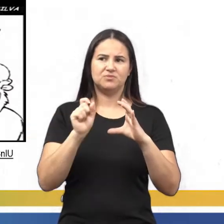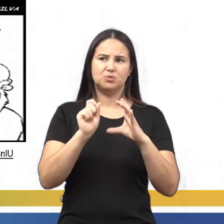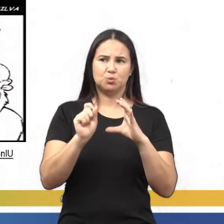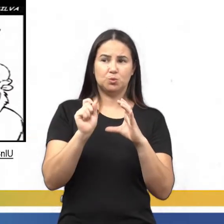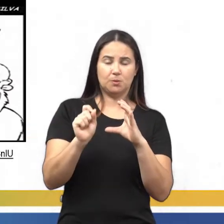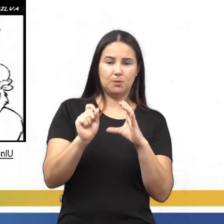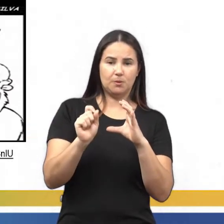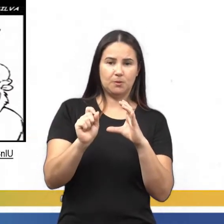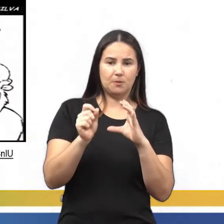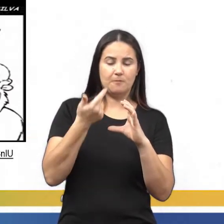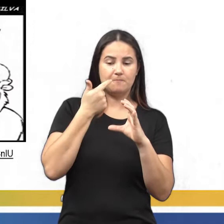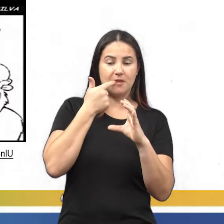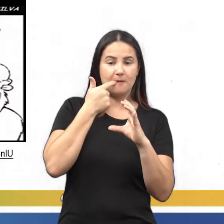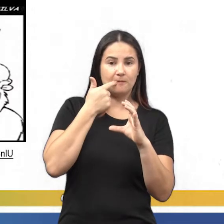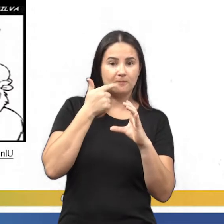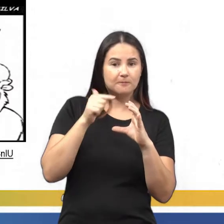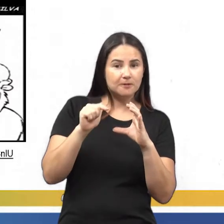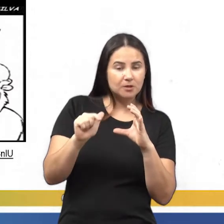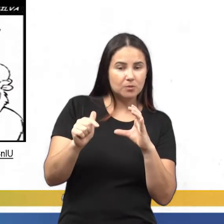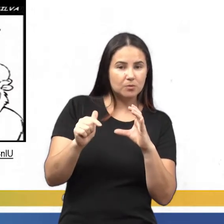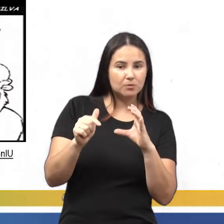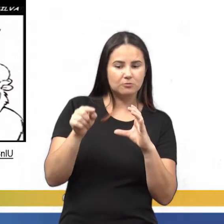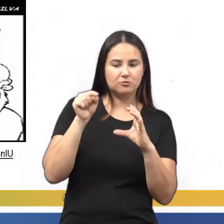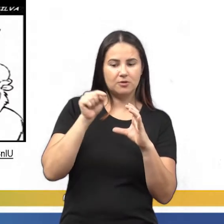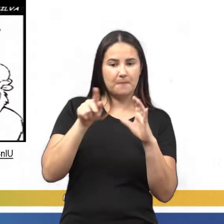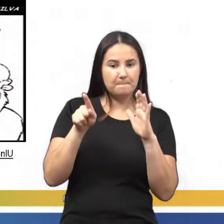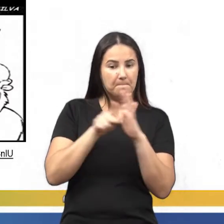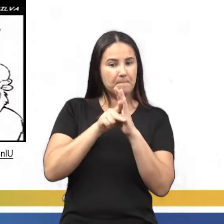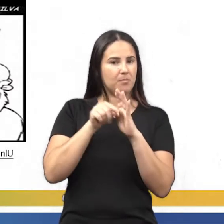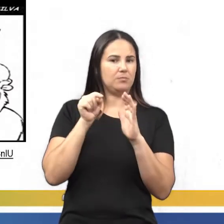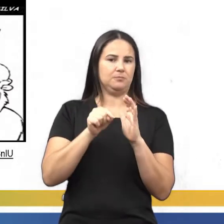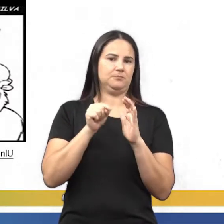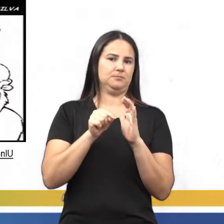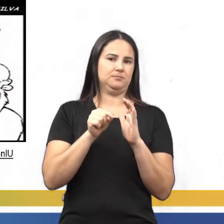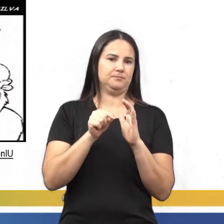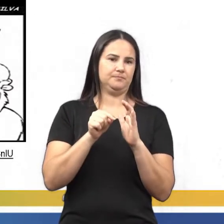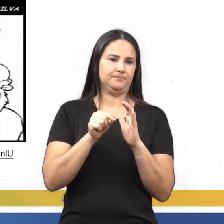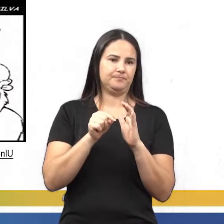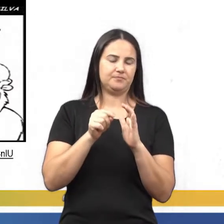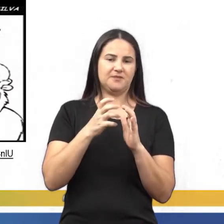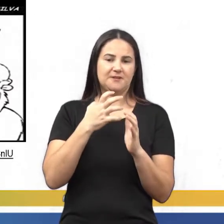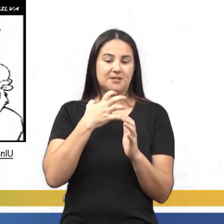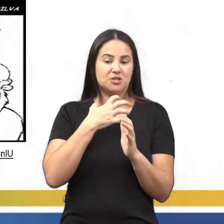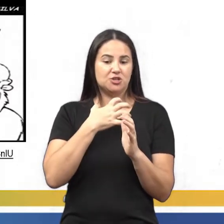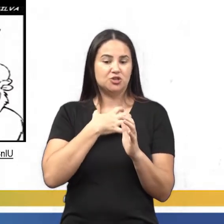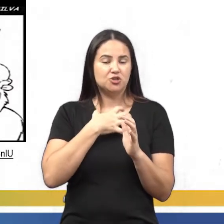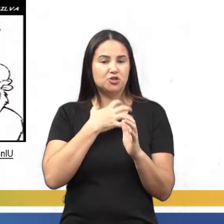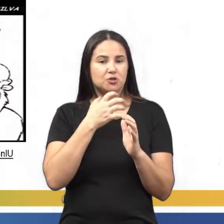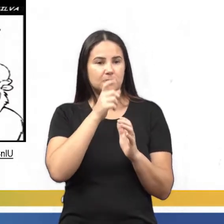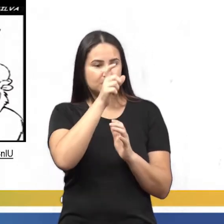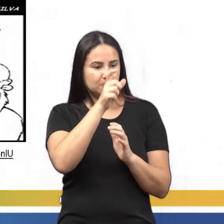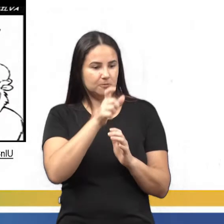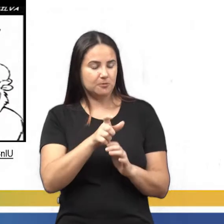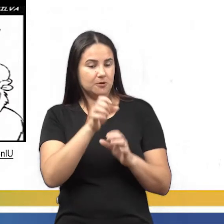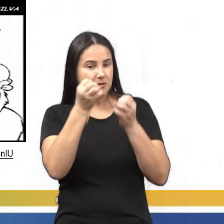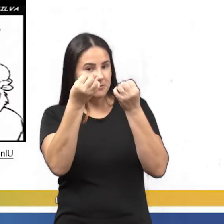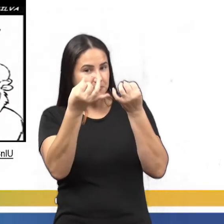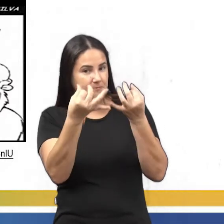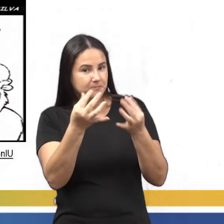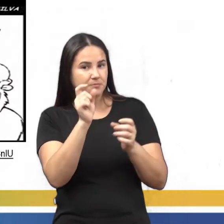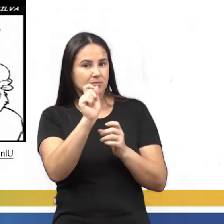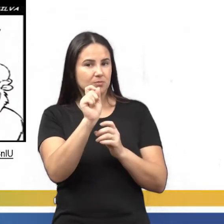seja, a linguagem se refere a ela mesma. Dessa forma, o emissor explica